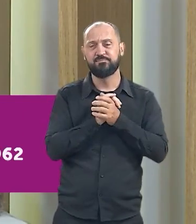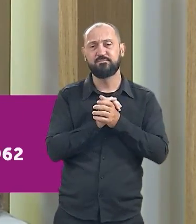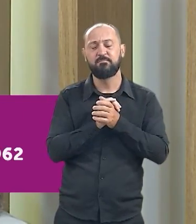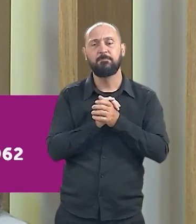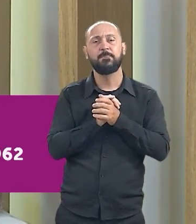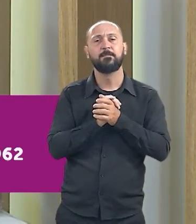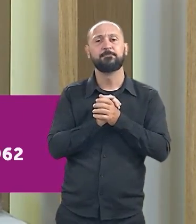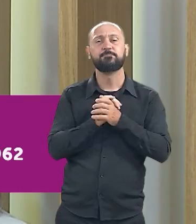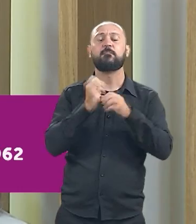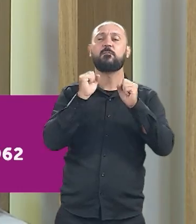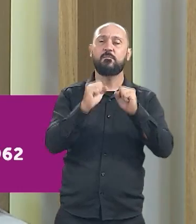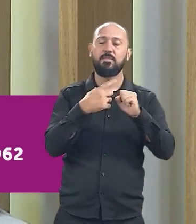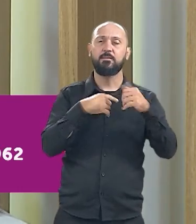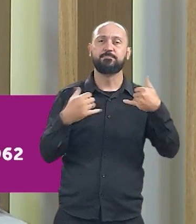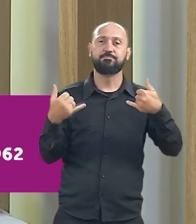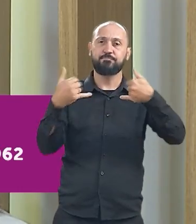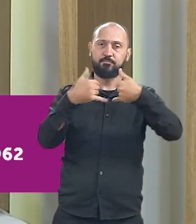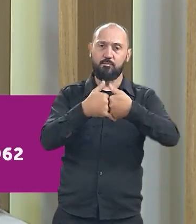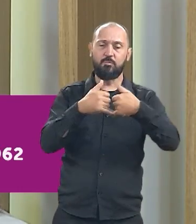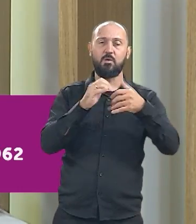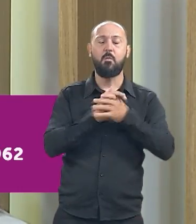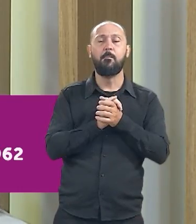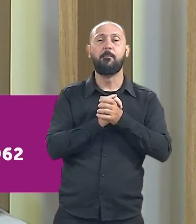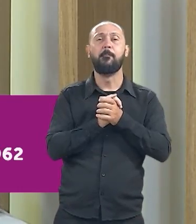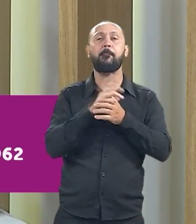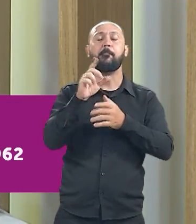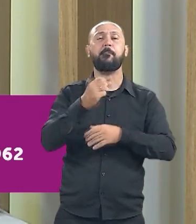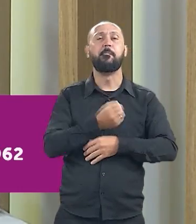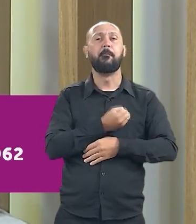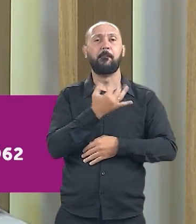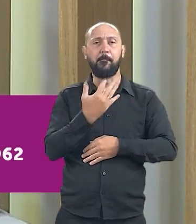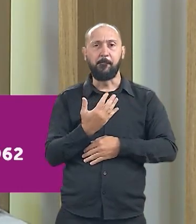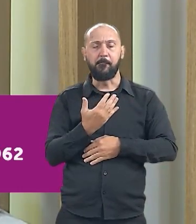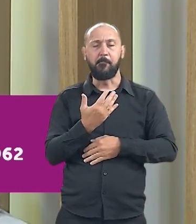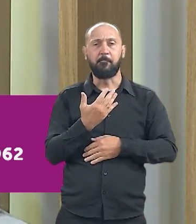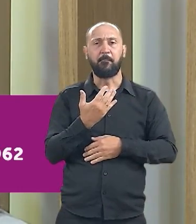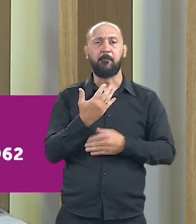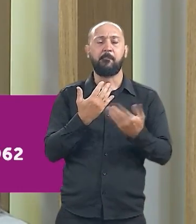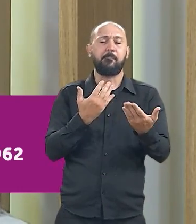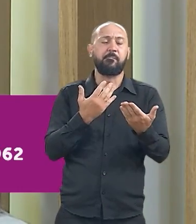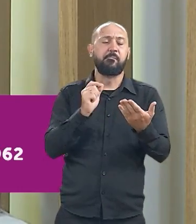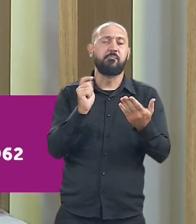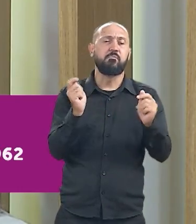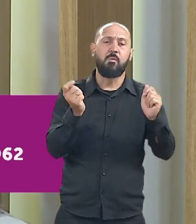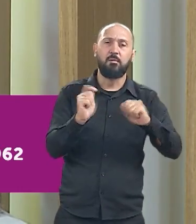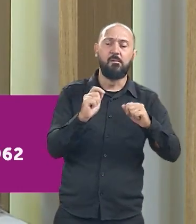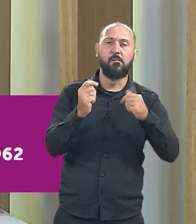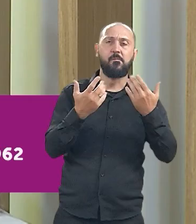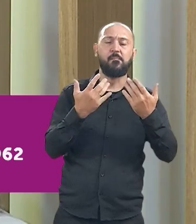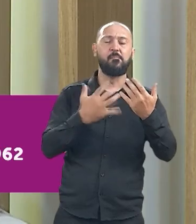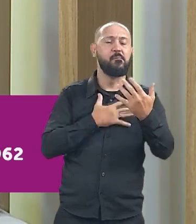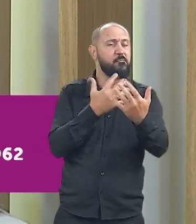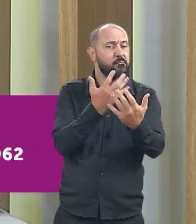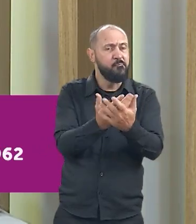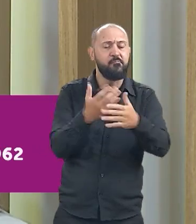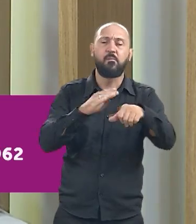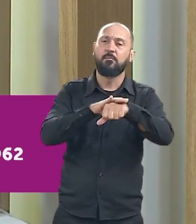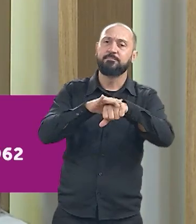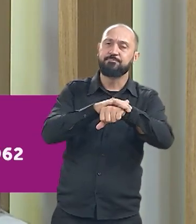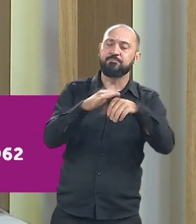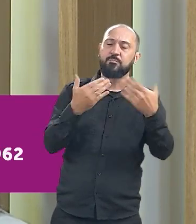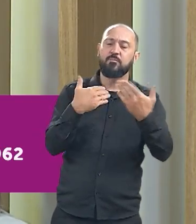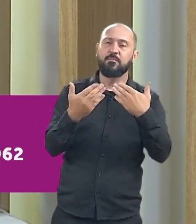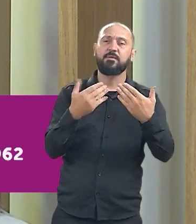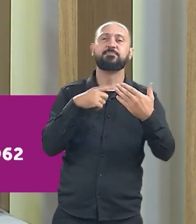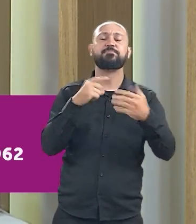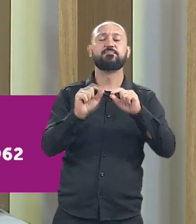fazer esse contato, né, através desse número, e poder desabafar, conversar, estabelecer o